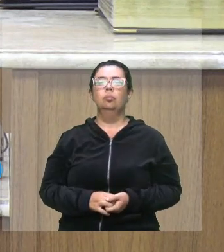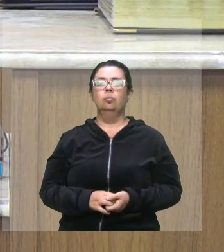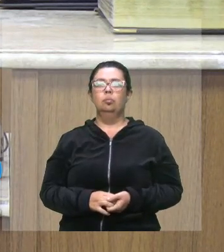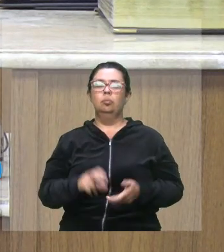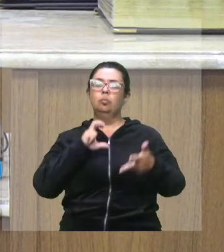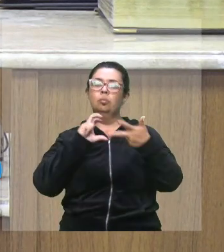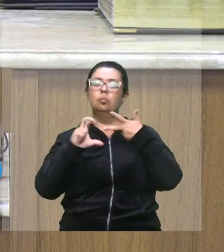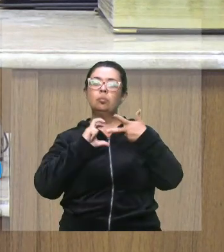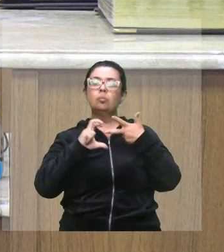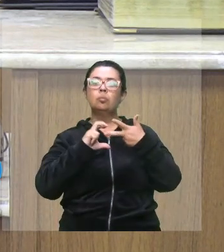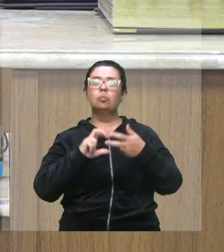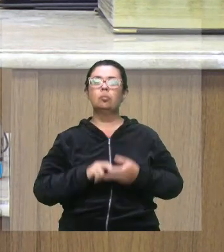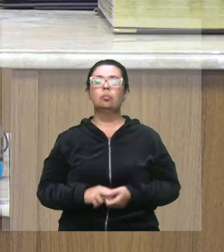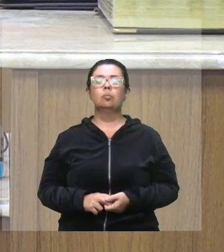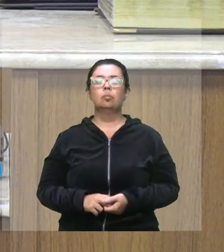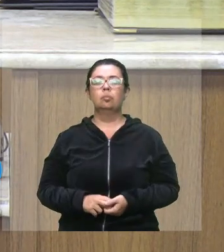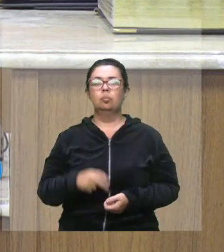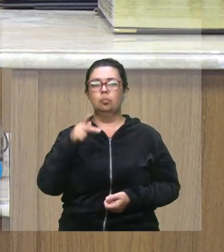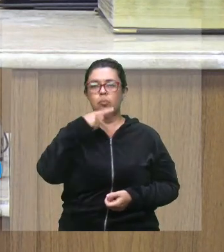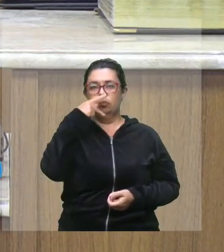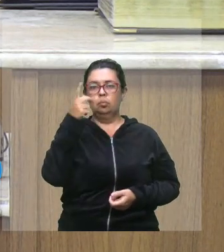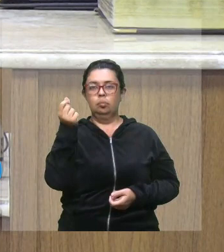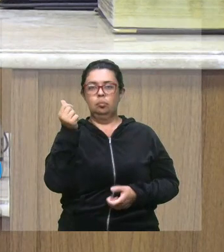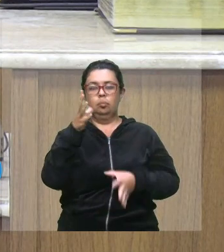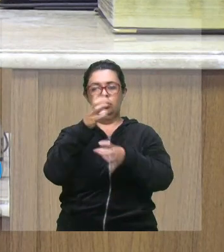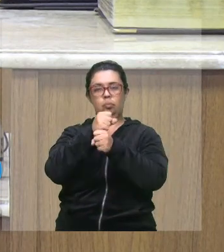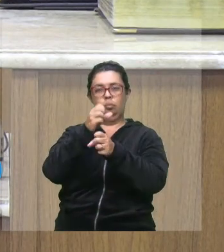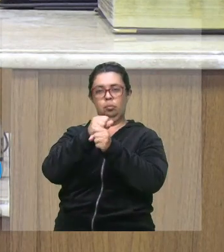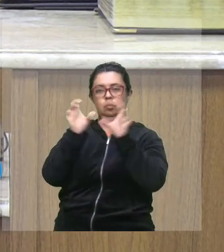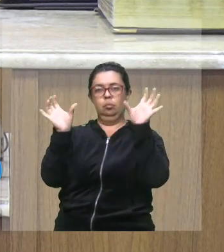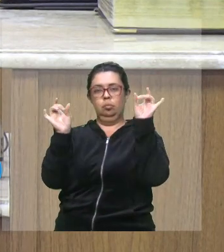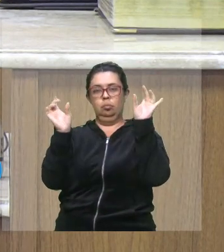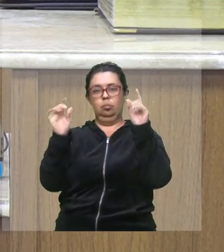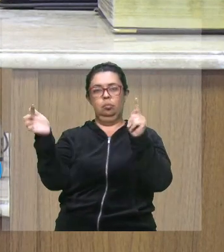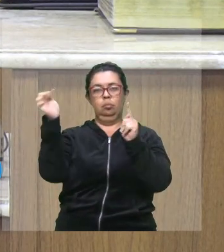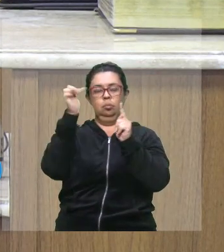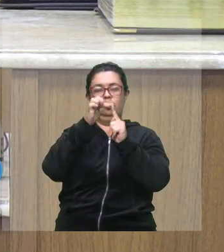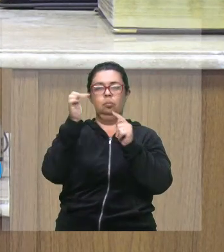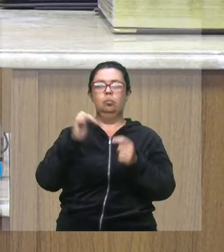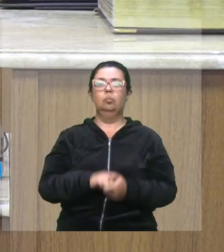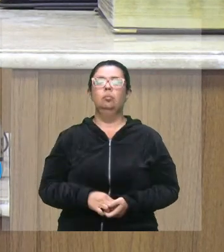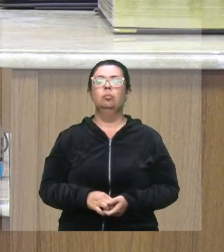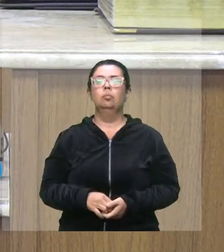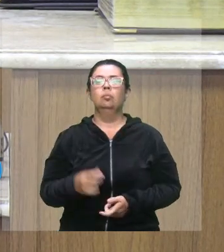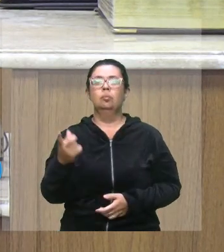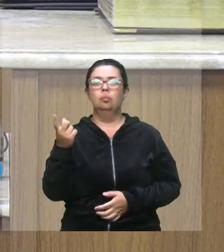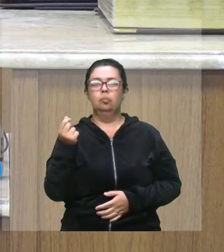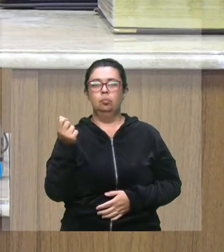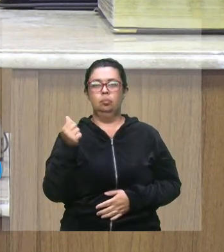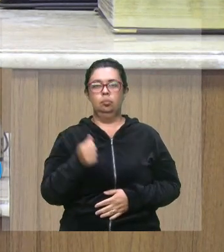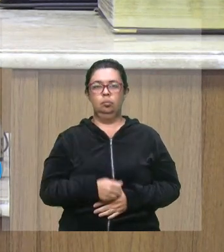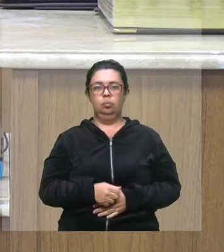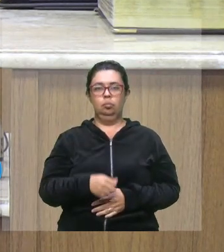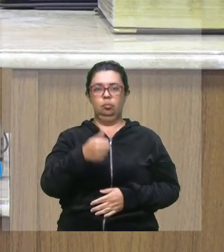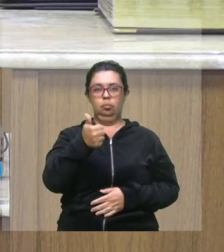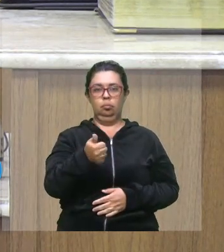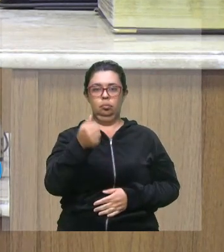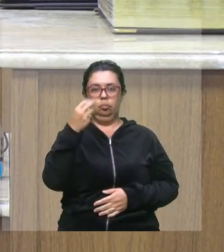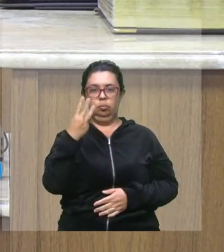9.353/2024 do Poder Executivo dispõe sobre abertura de crédito adicional especial para os fins que especifica, no valor de